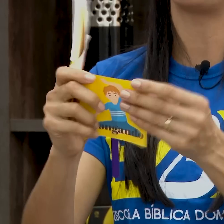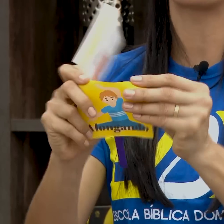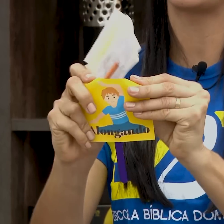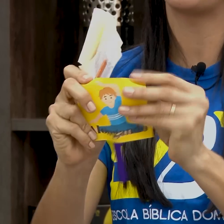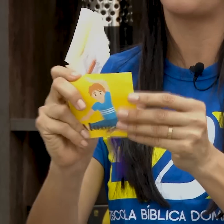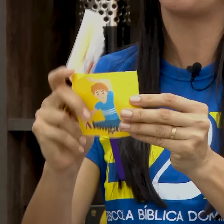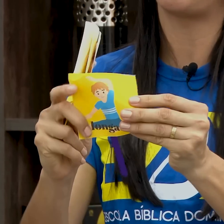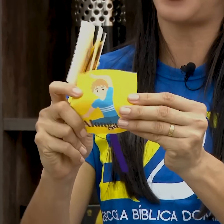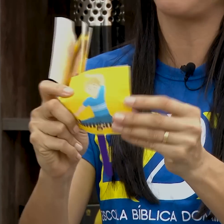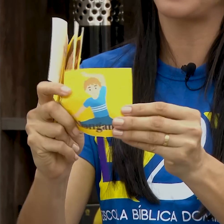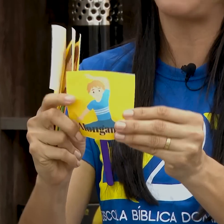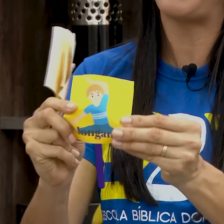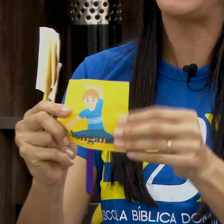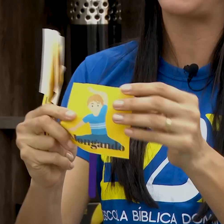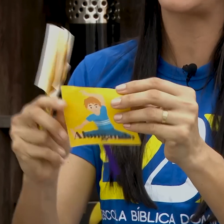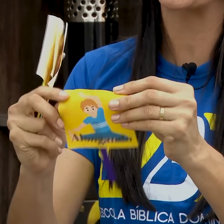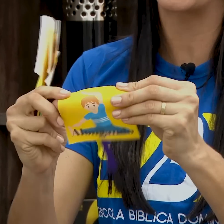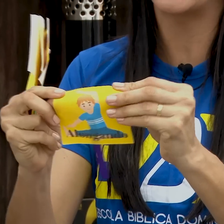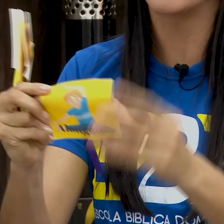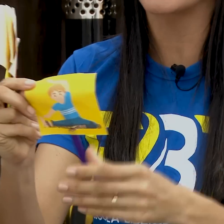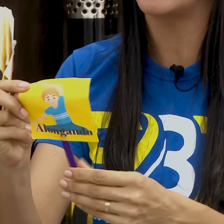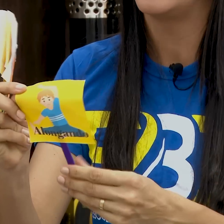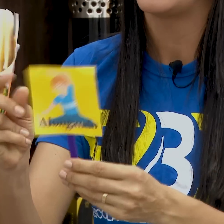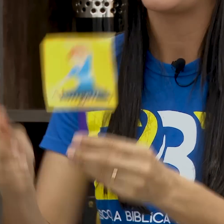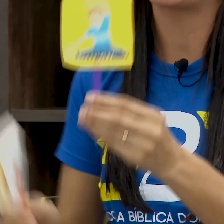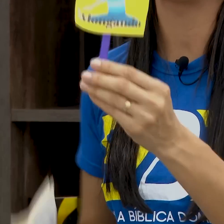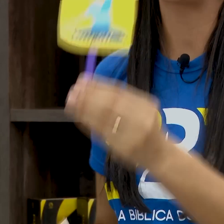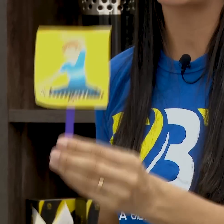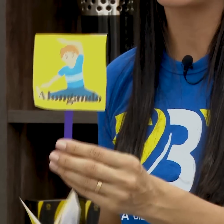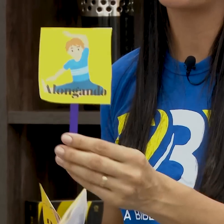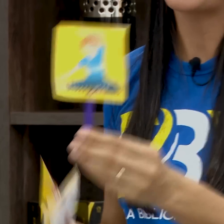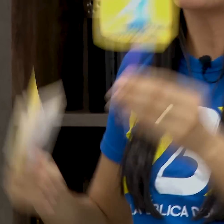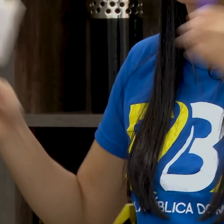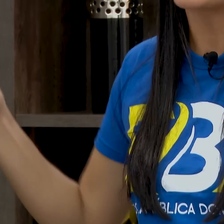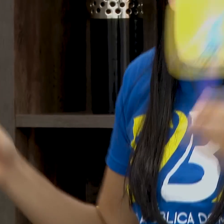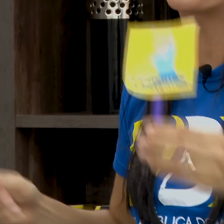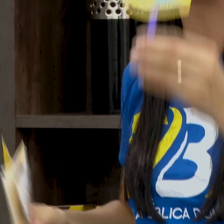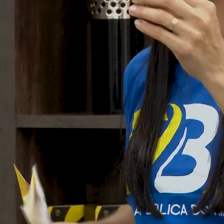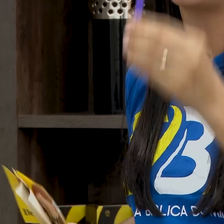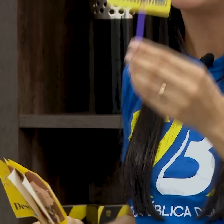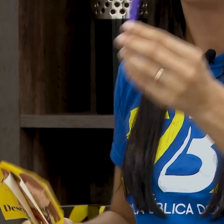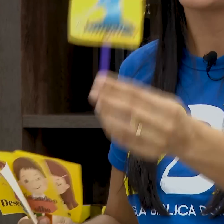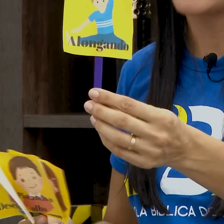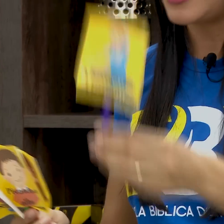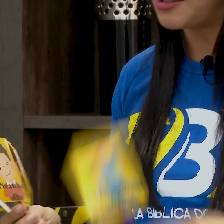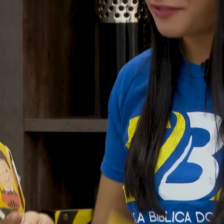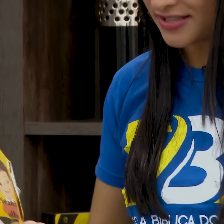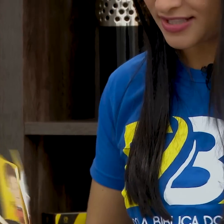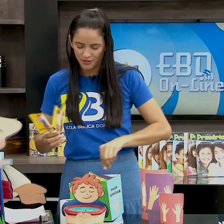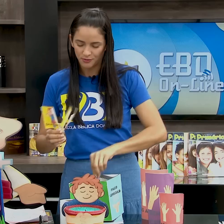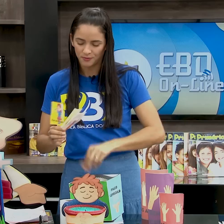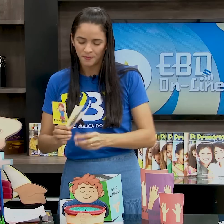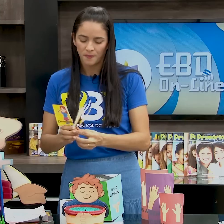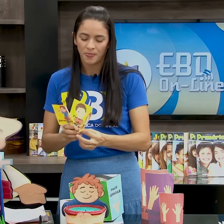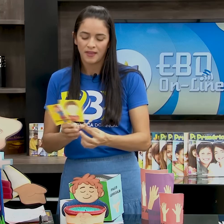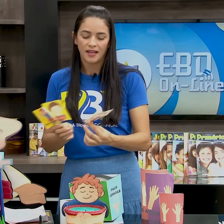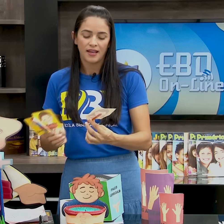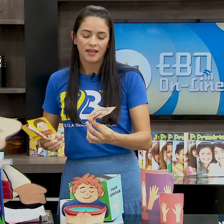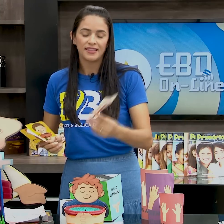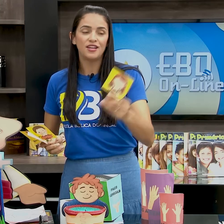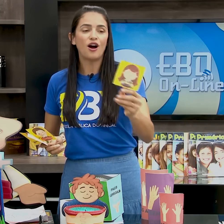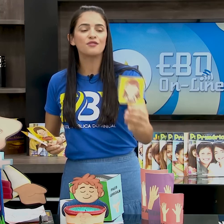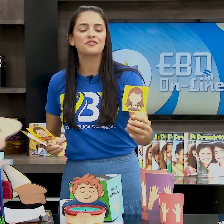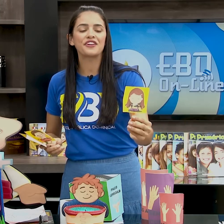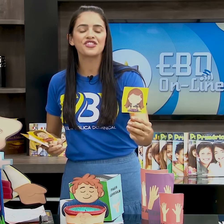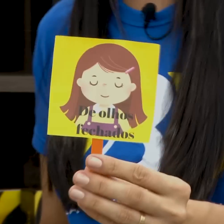aí vocês vão você vai pedir para que a sua criança ela toma essa ação de alongar enquanto tá recitando o versículo